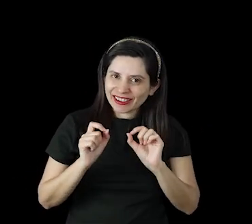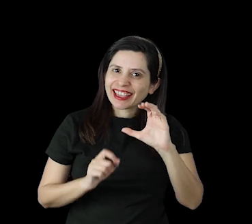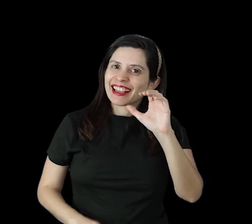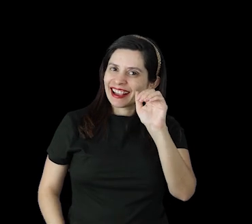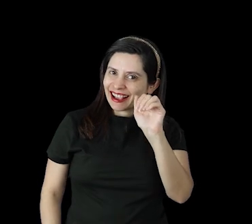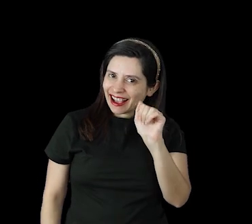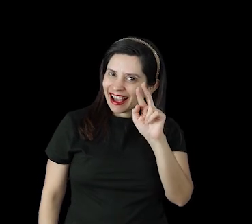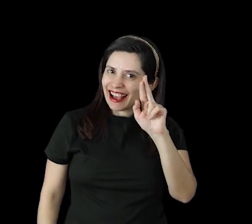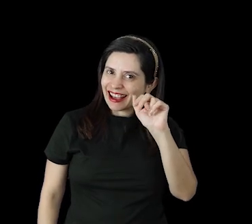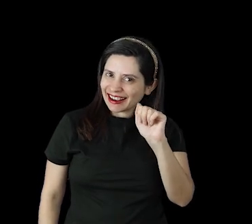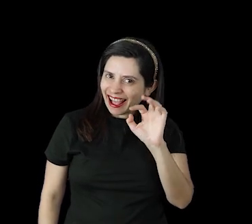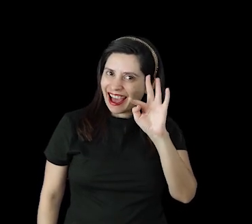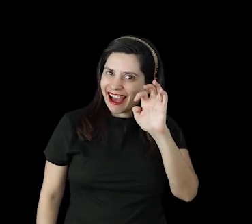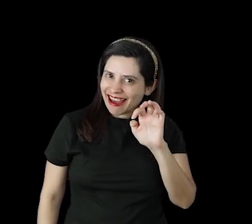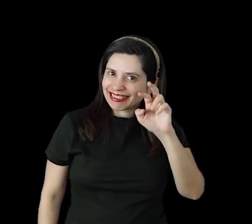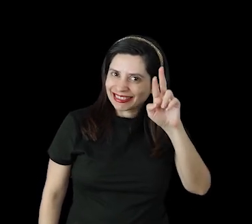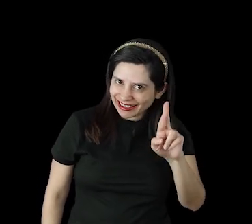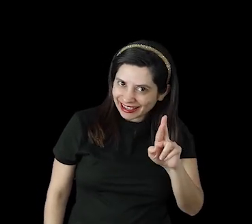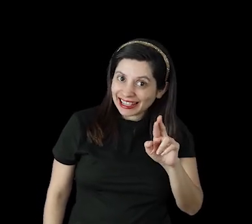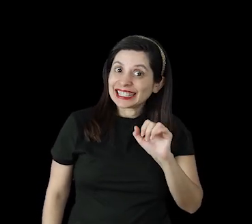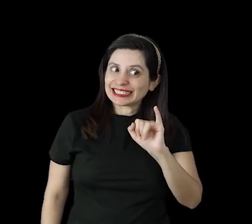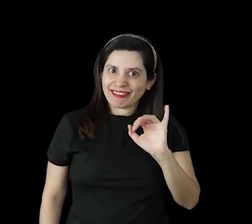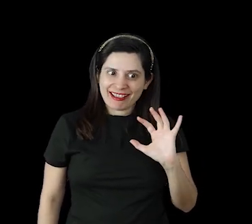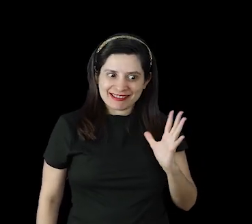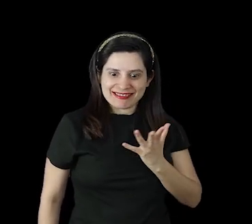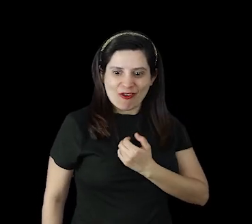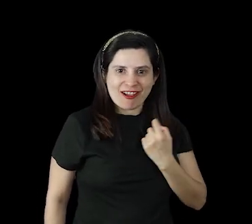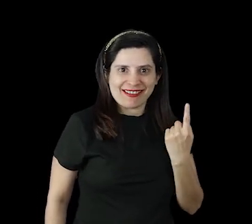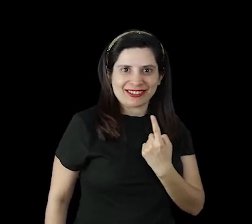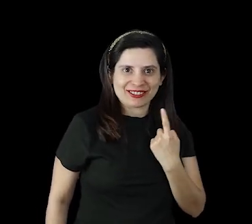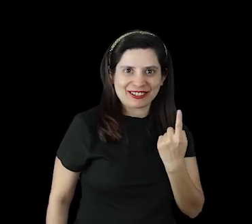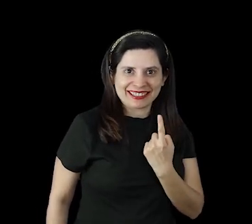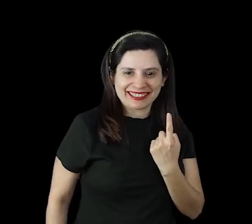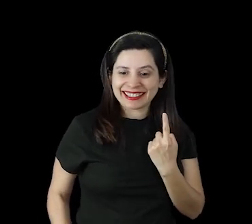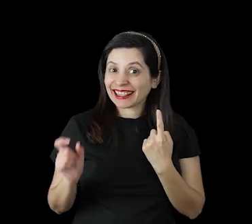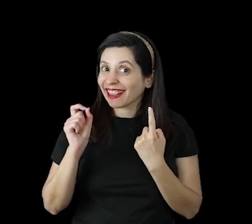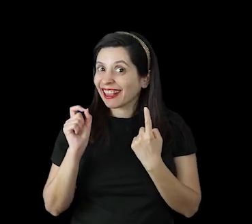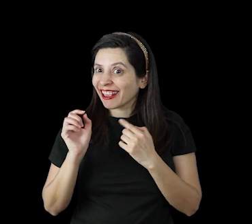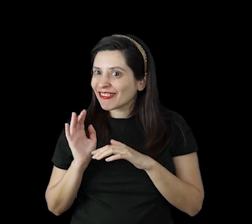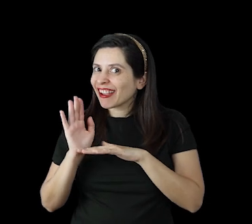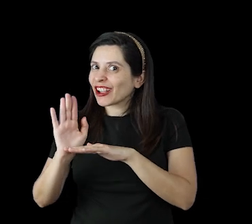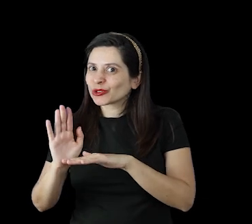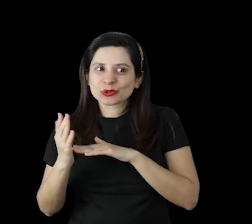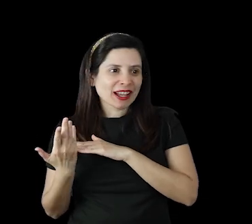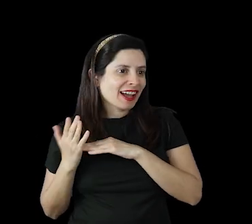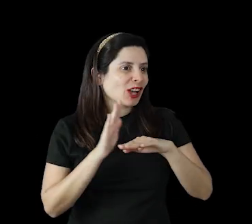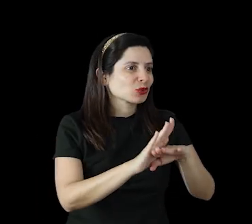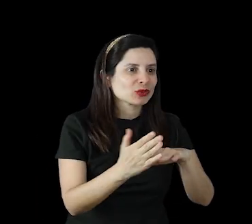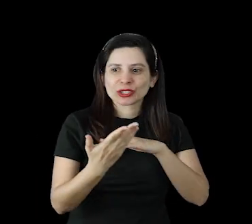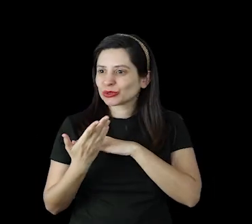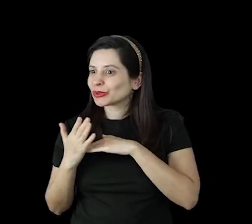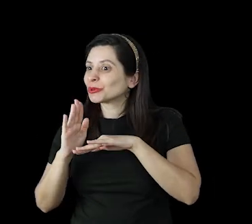porque a gente vai ver quem vai se salvar sozinho e quem vai ajudar um ao outro,